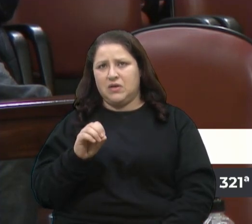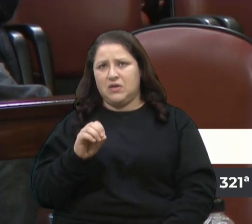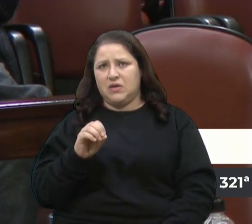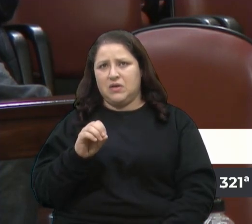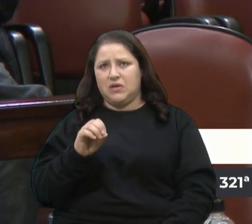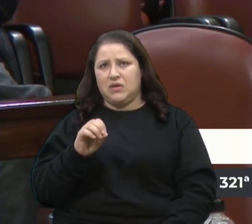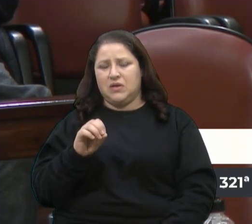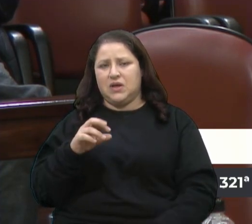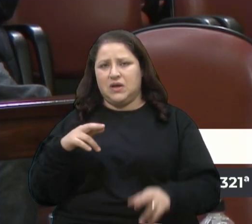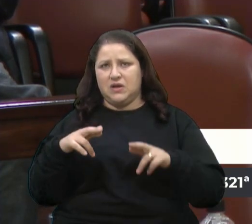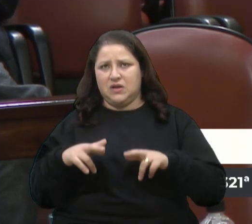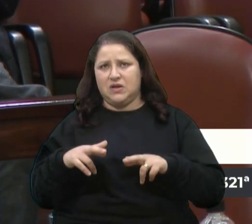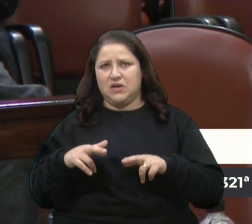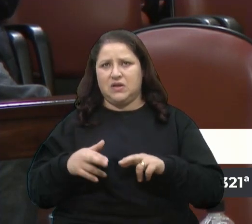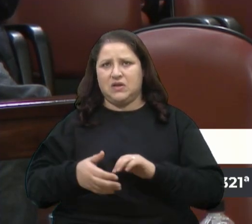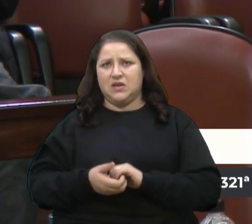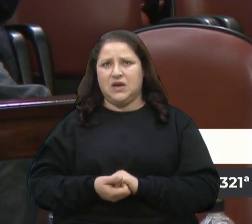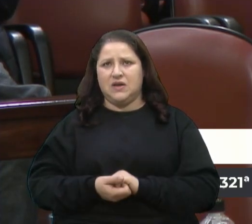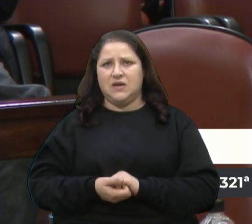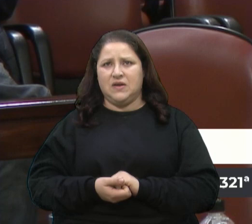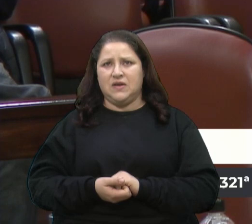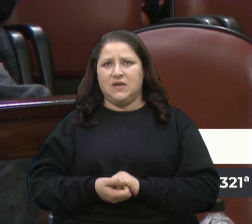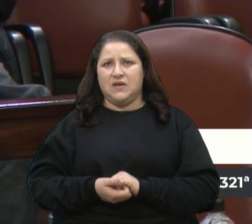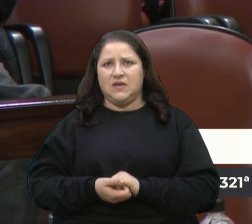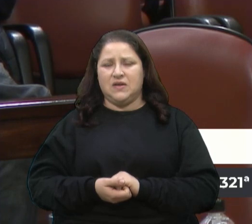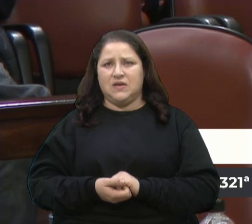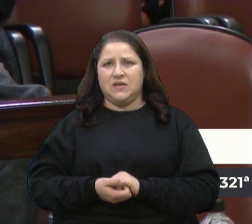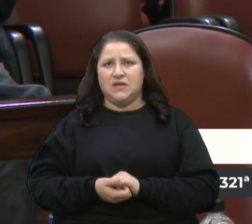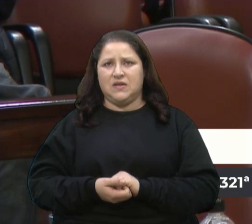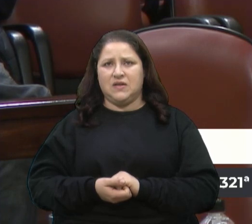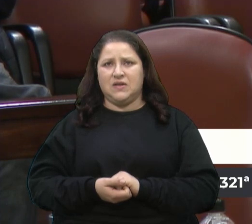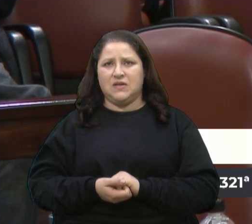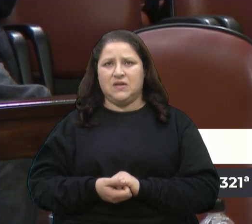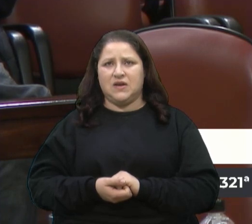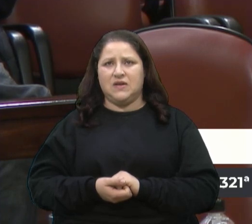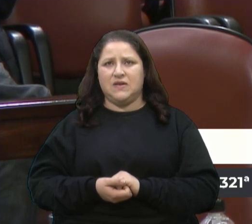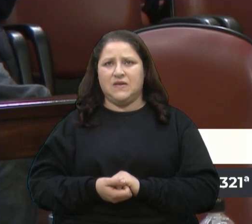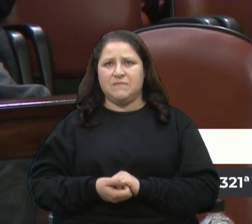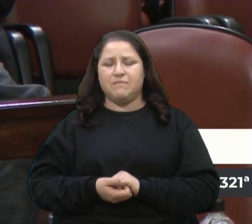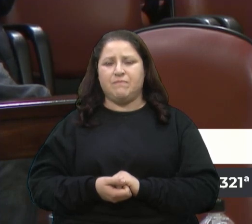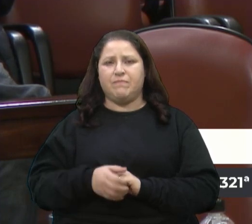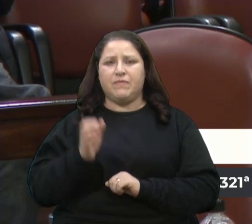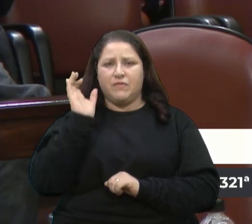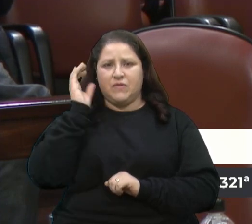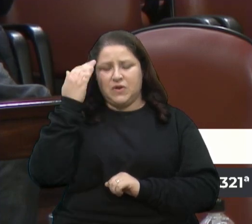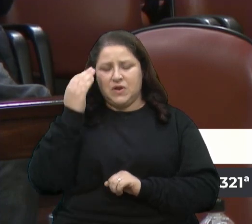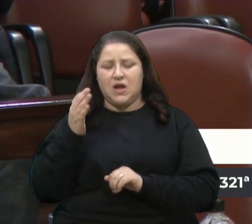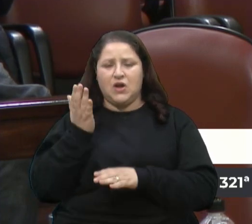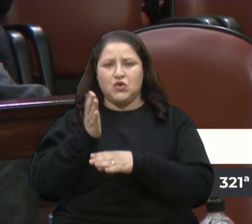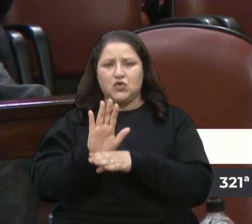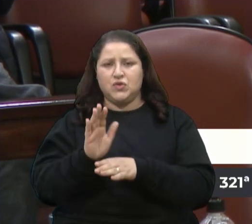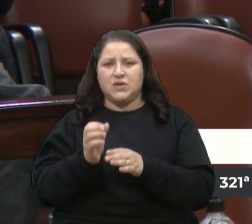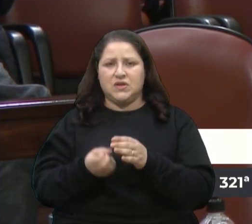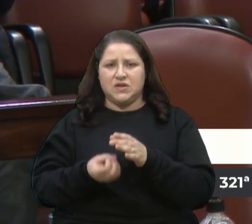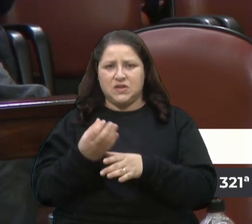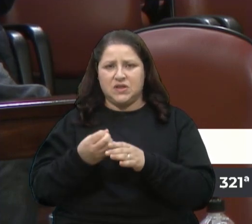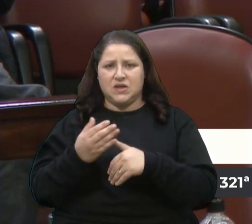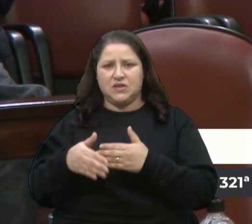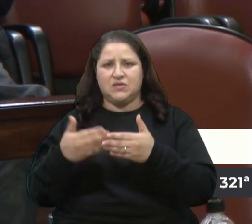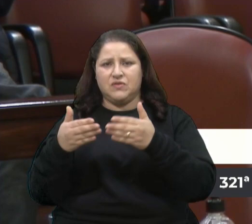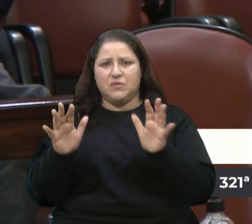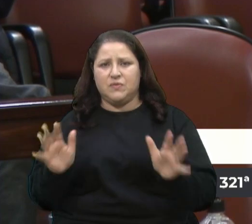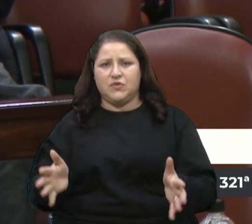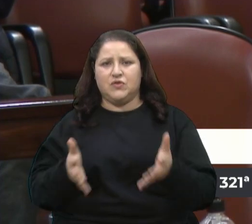Felipe Gremmelmaier, que foi um idealizador, foi uma pessoa um vereador que ajudou a criar, que ajudou a desenvolver, a motivar